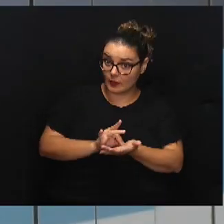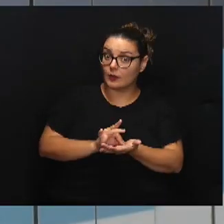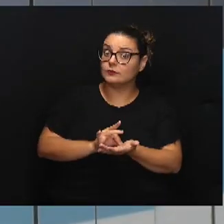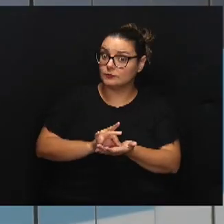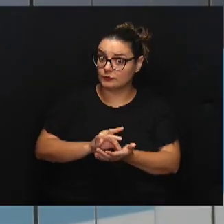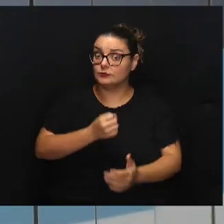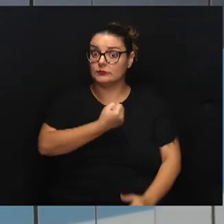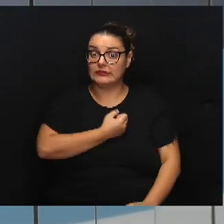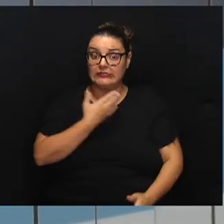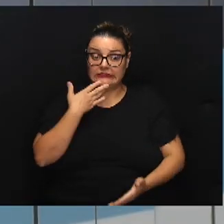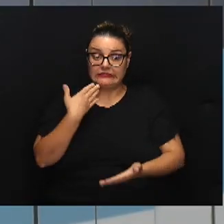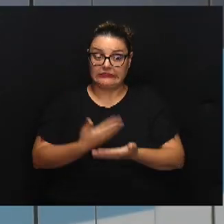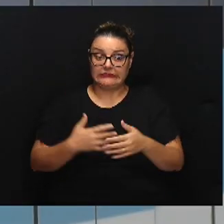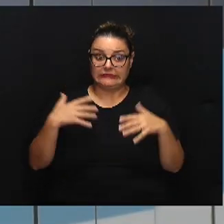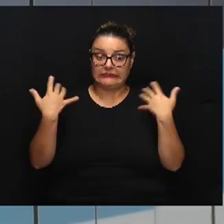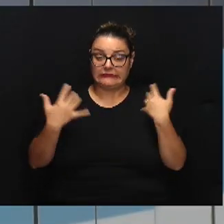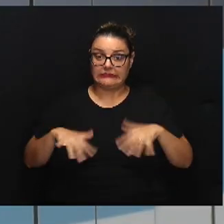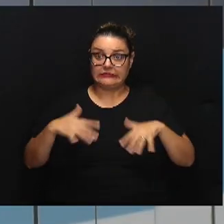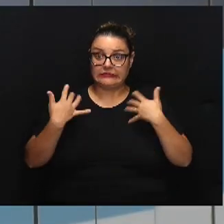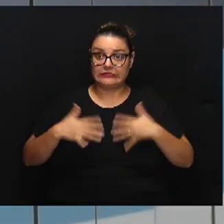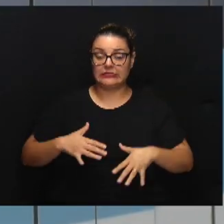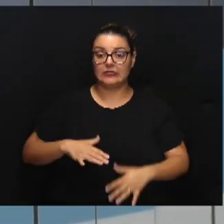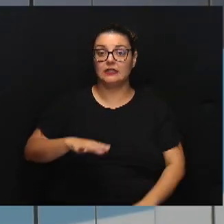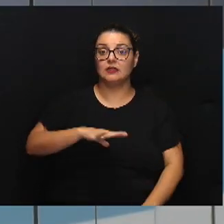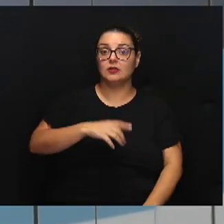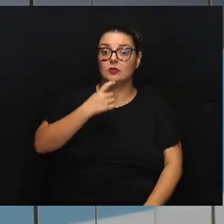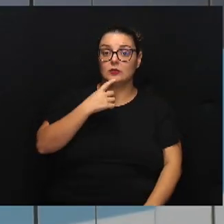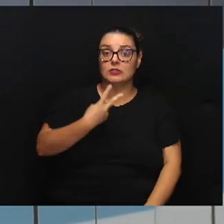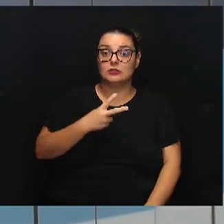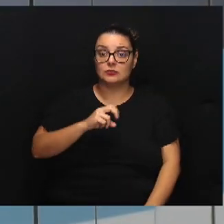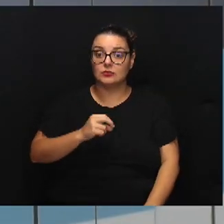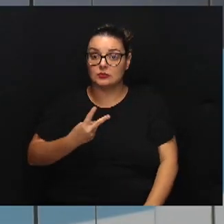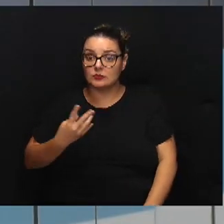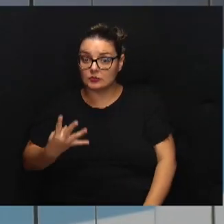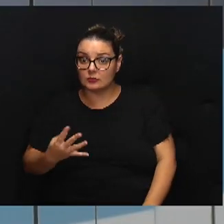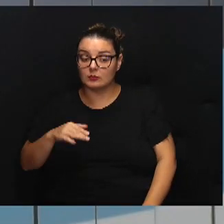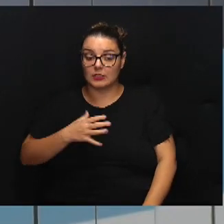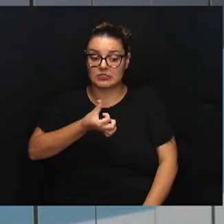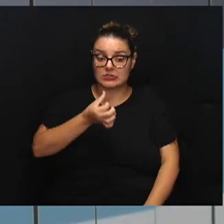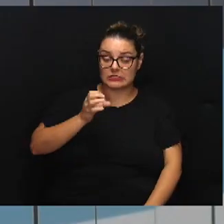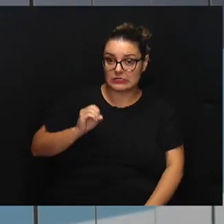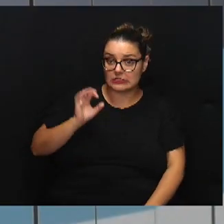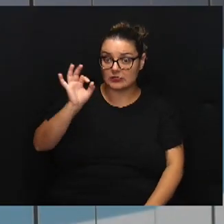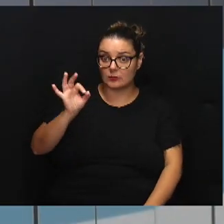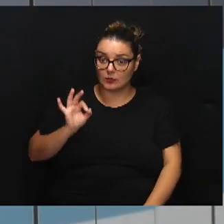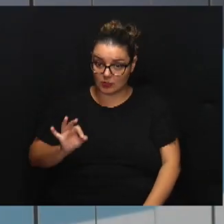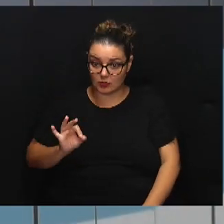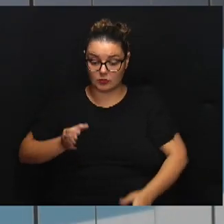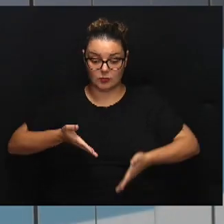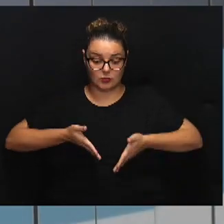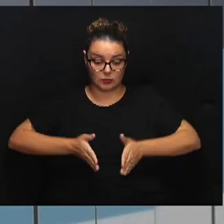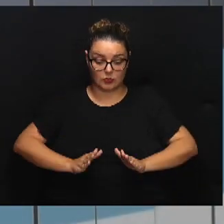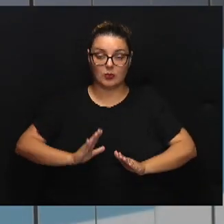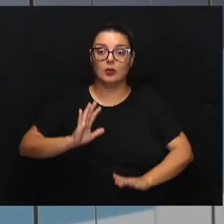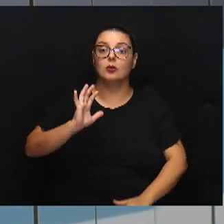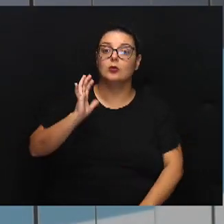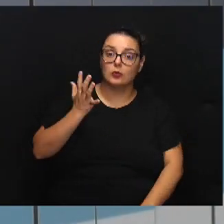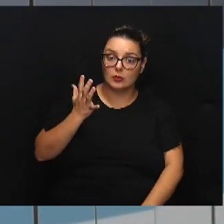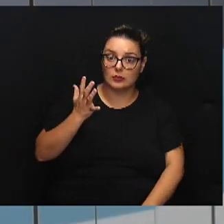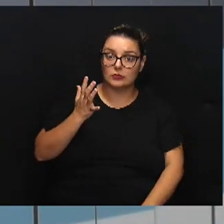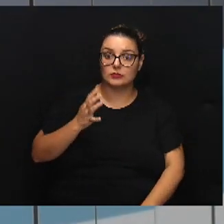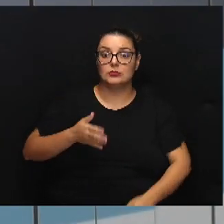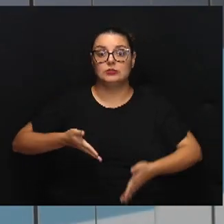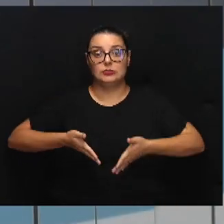números que nos assustam. Em Campinas, em 2024, mais de 60% dos nascimentos ocorreram através de